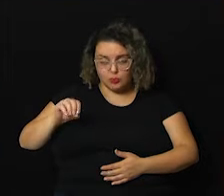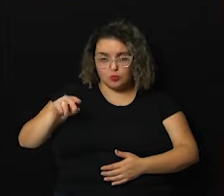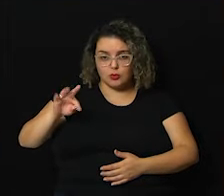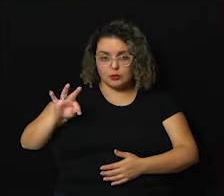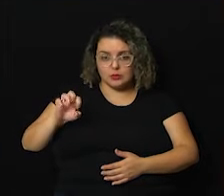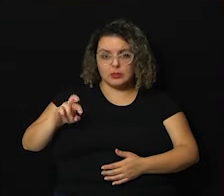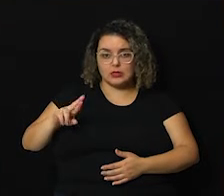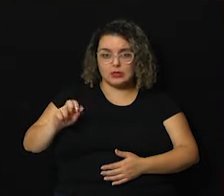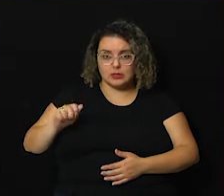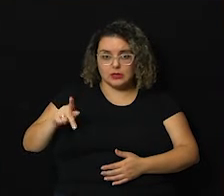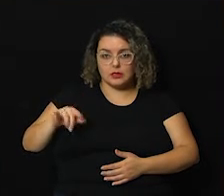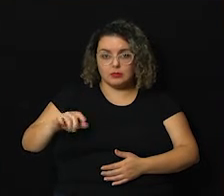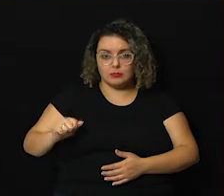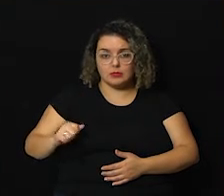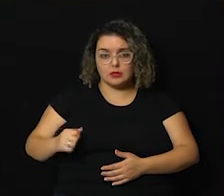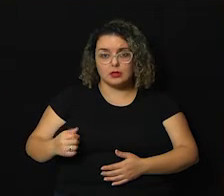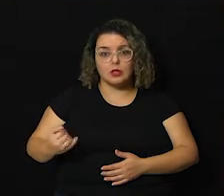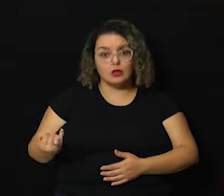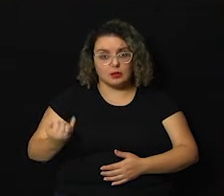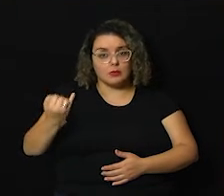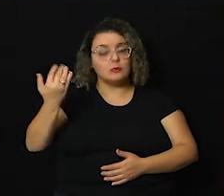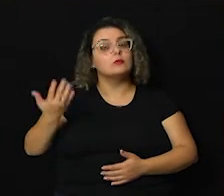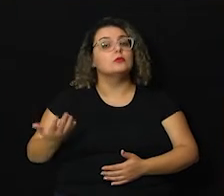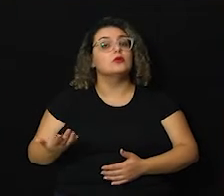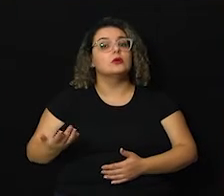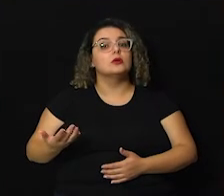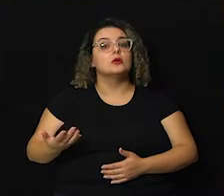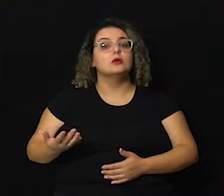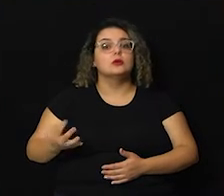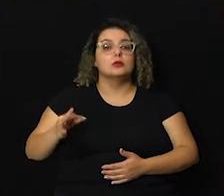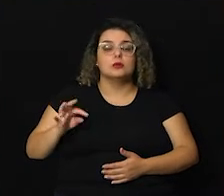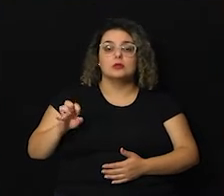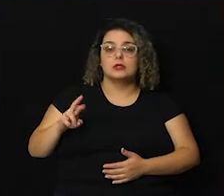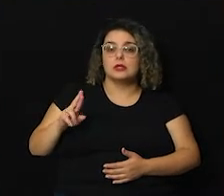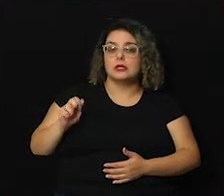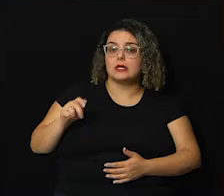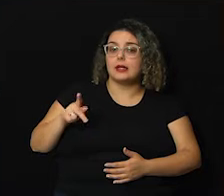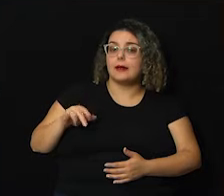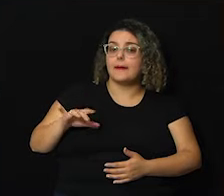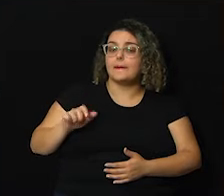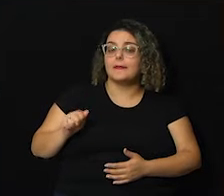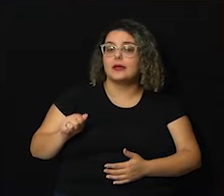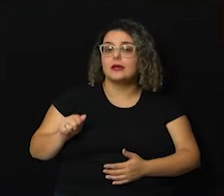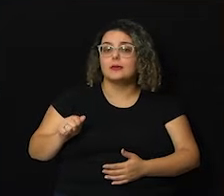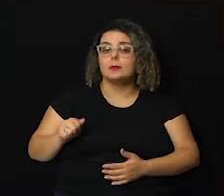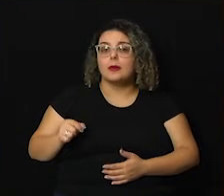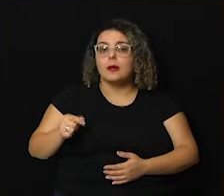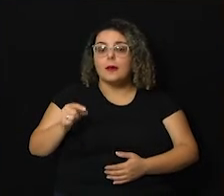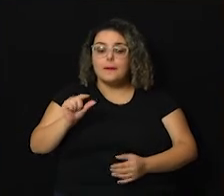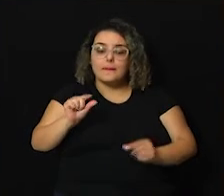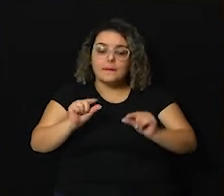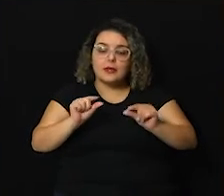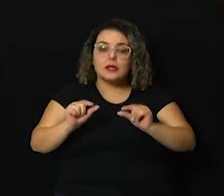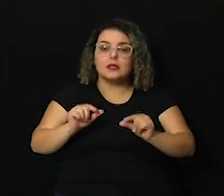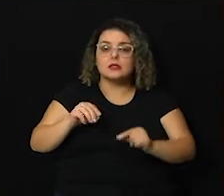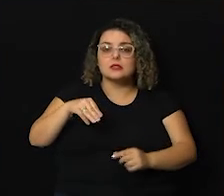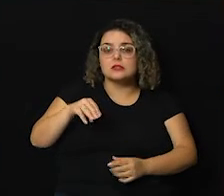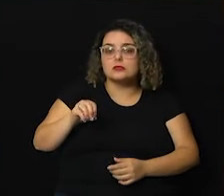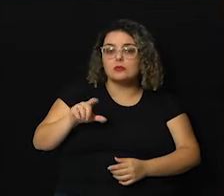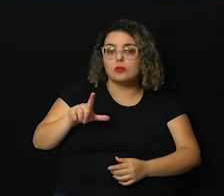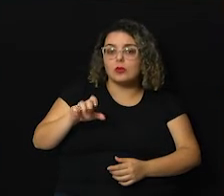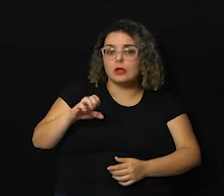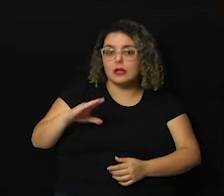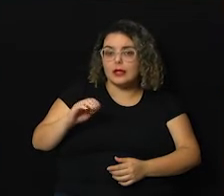tratamento no câncer renal, assim como o que a gente chama de terapia de pequenas moléculas com